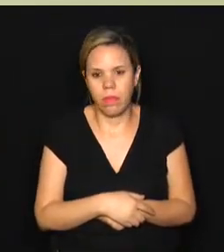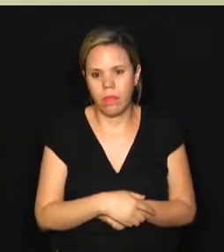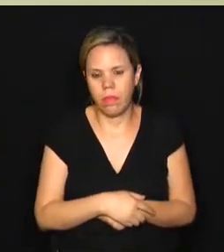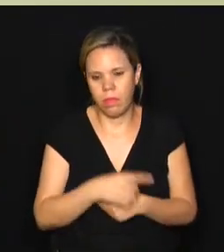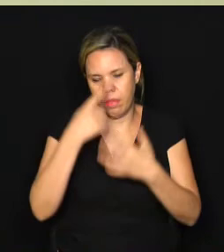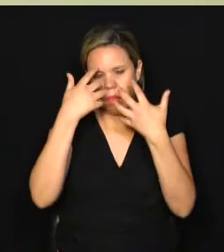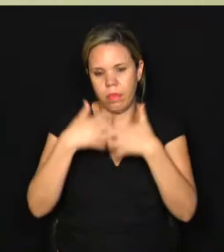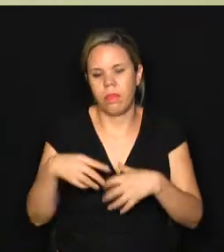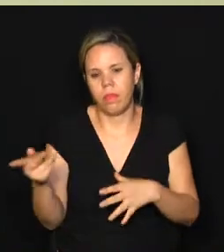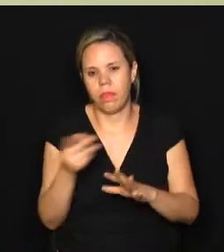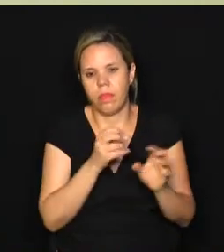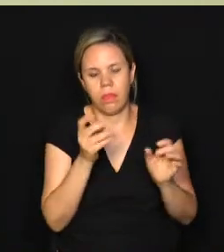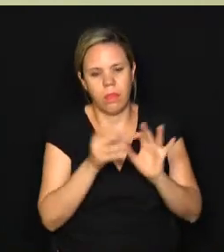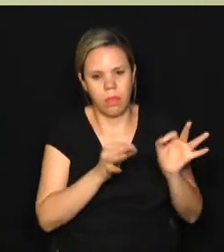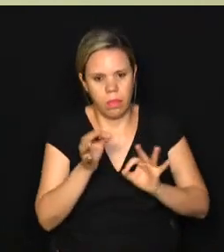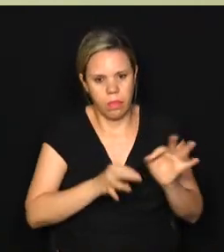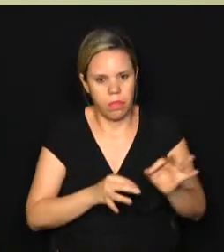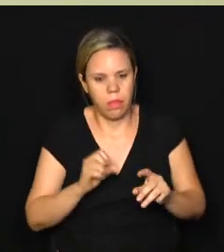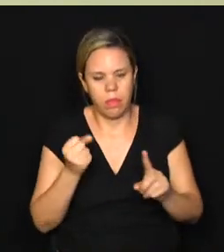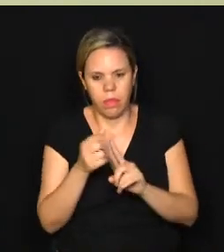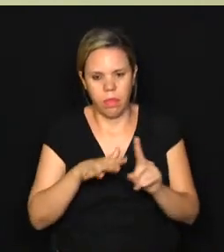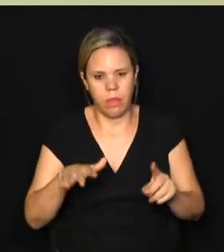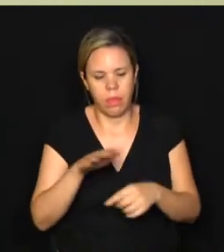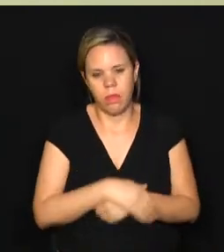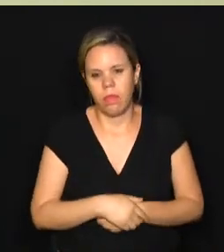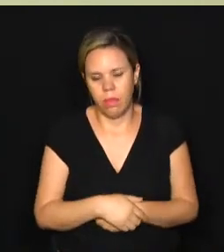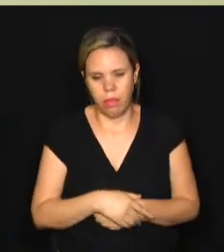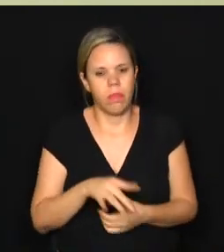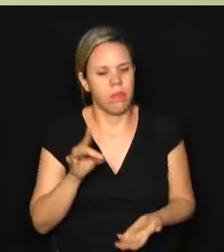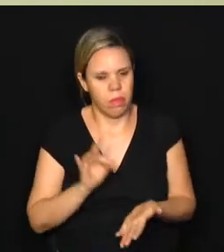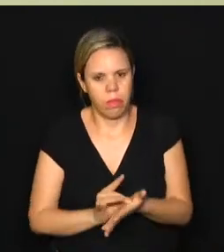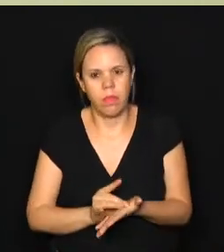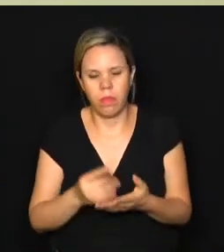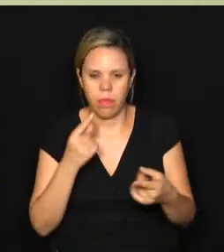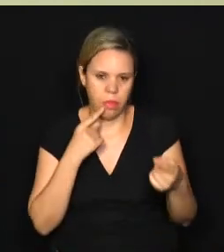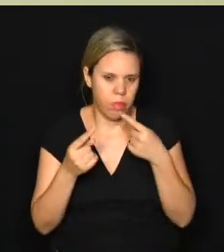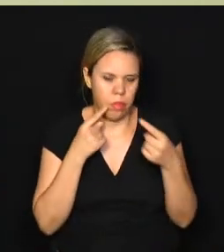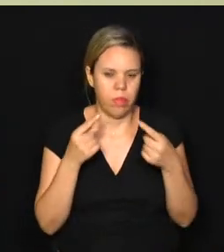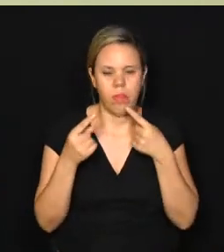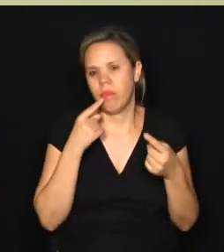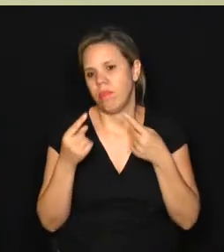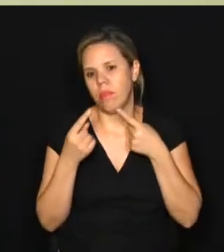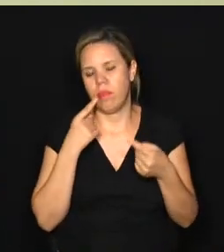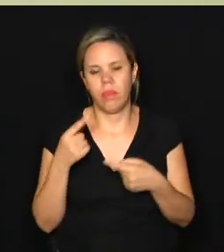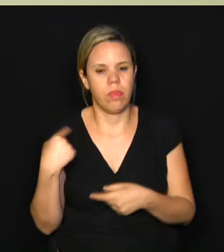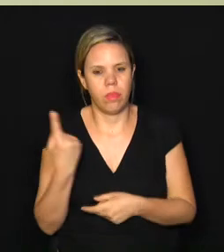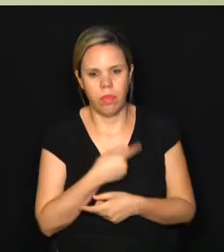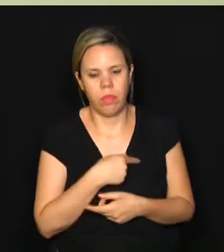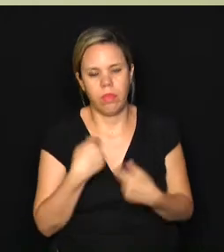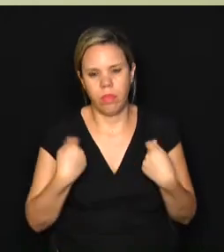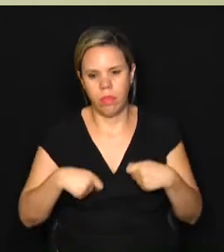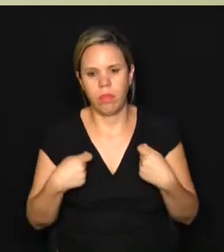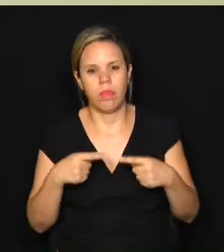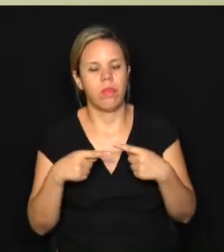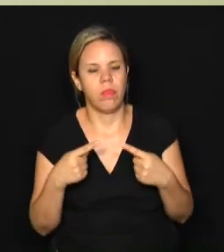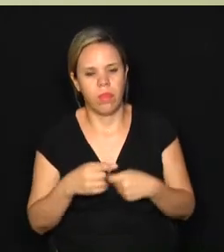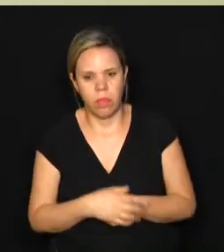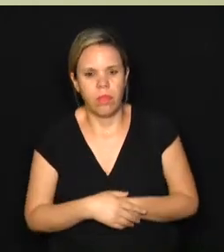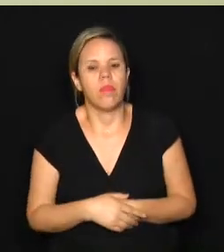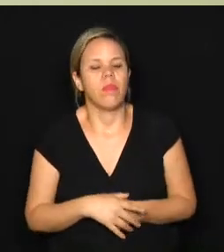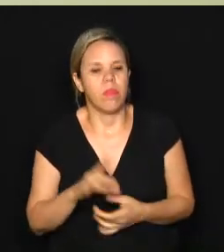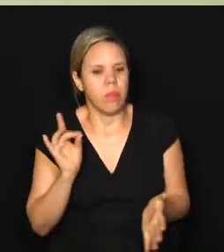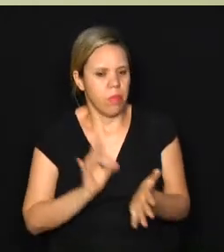pensar novos projetos de sociedade que sejam realmente, que dialoguem com as nossas necessidades, com as nossas necessidades